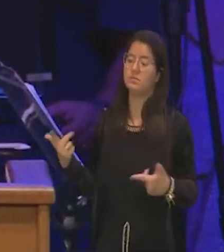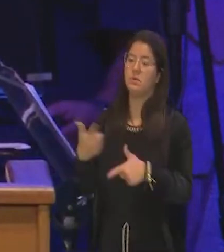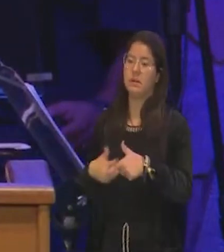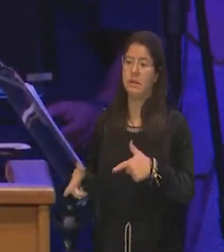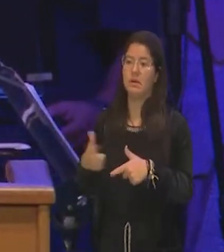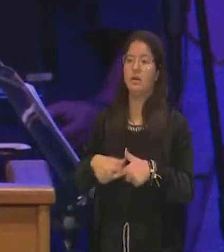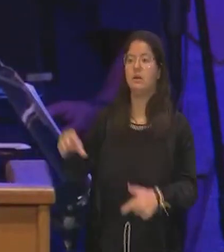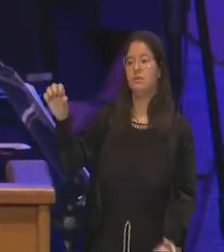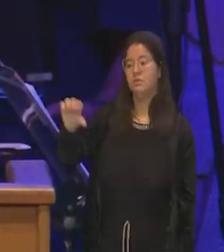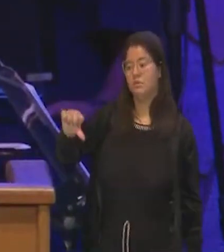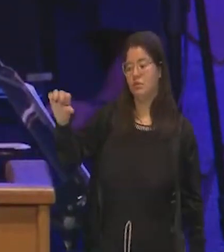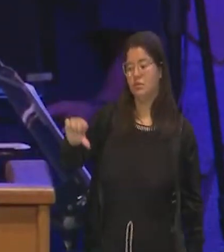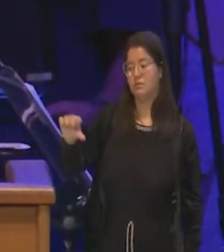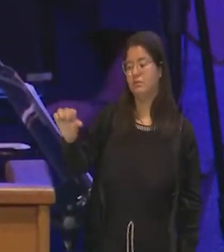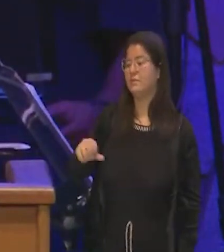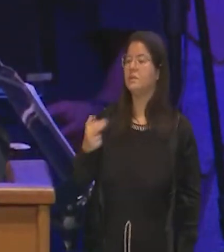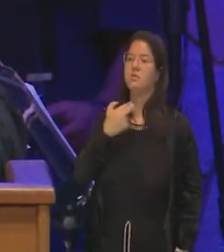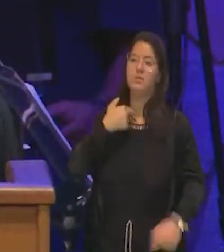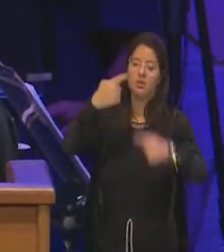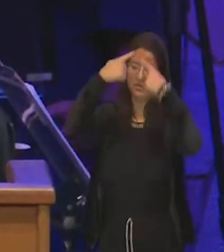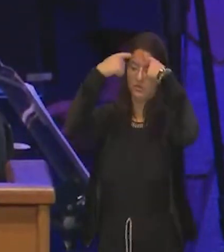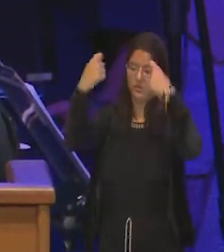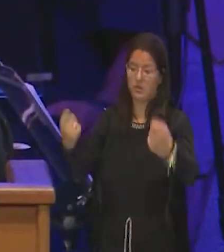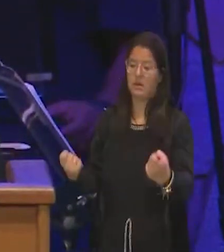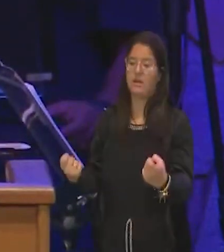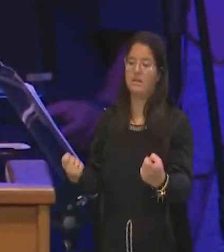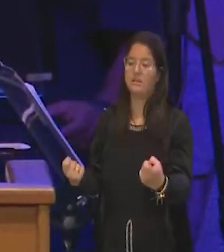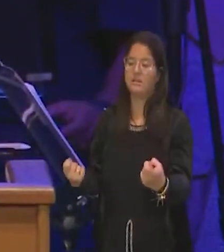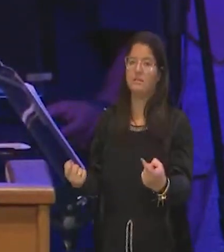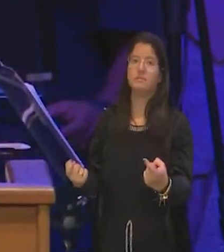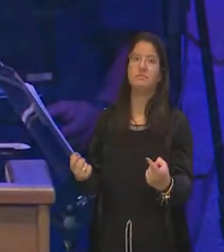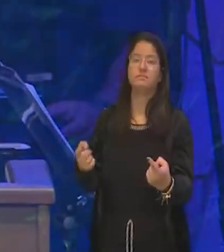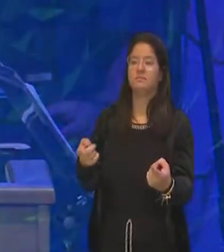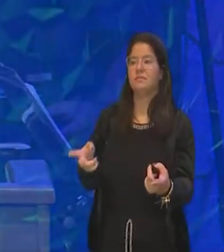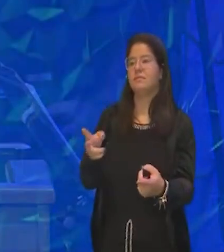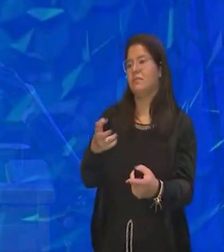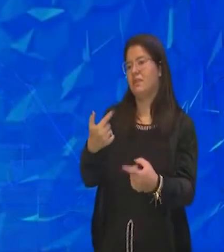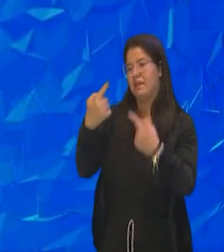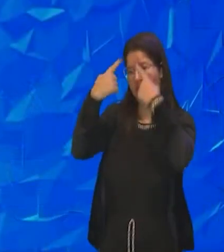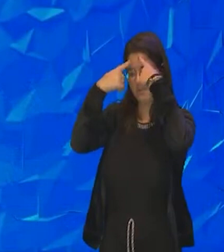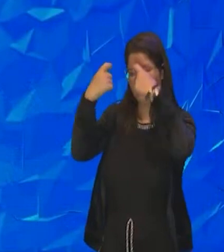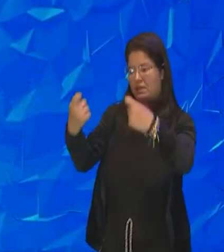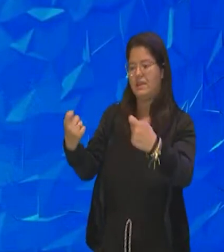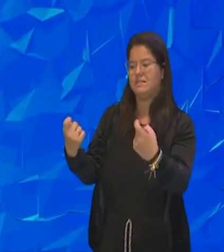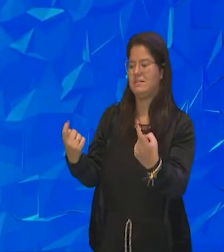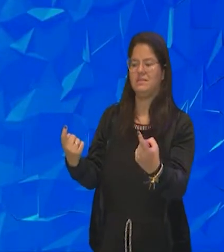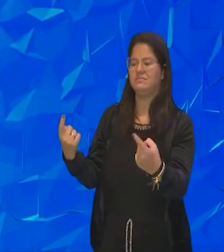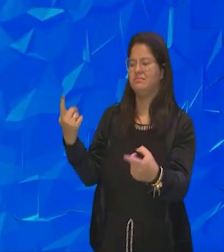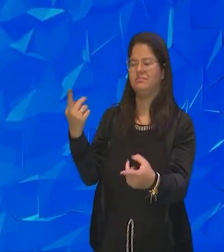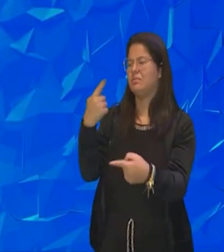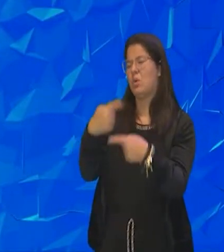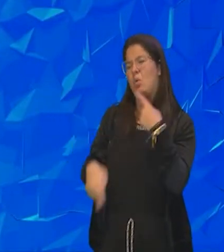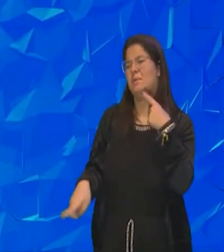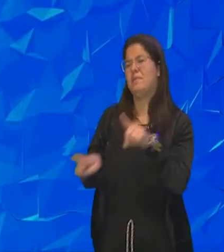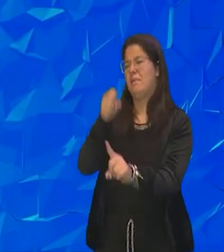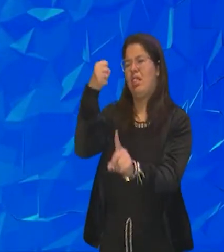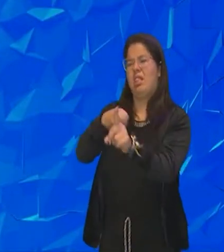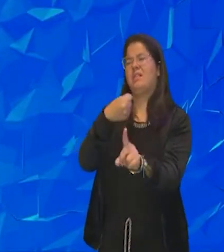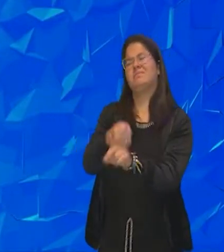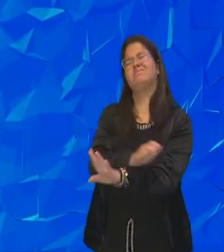Nona característica: não violento, que traz a ideia de não espancador. Olha que interessante esta característica.